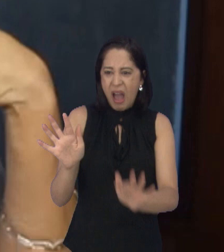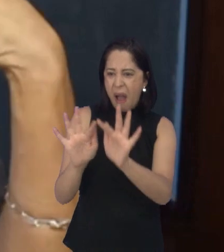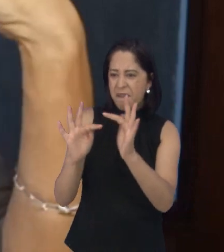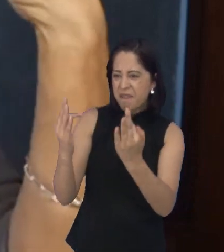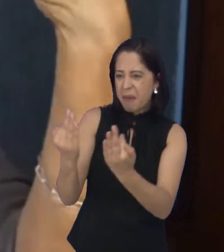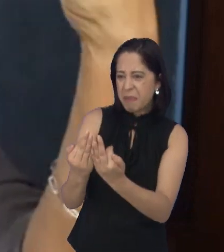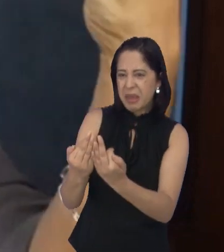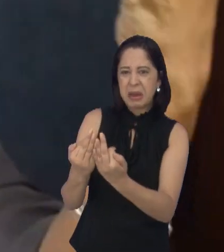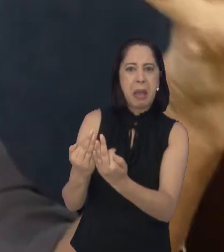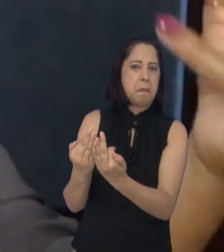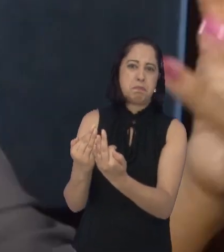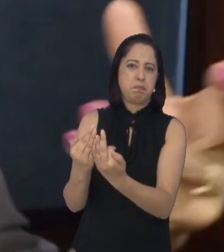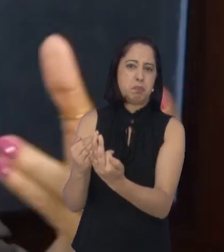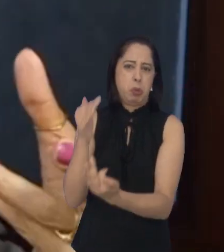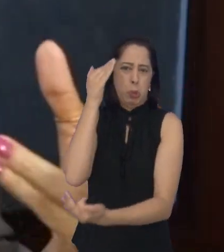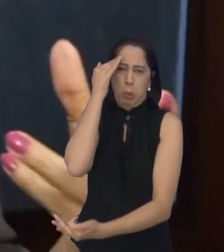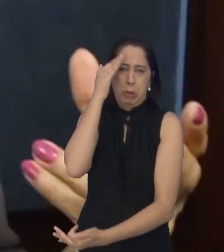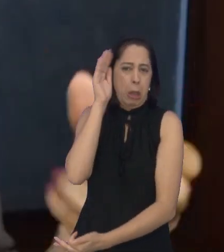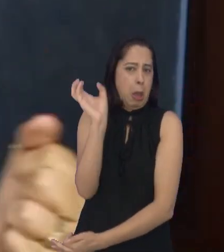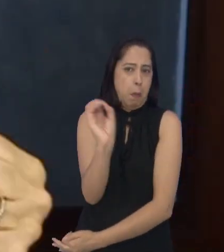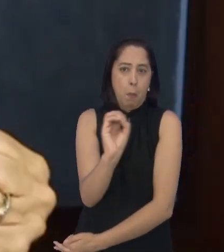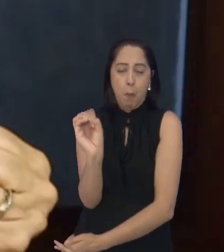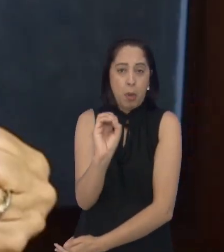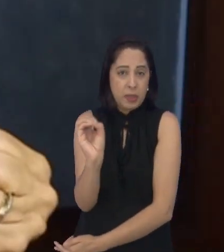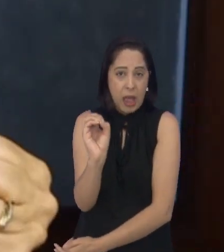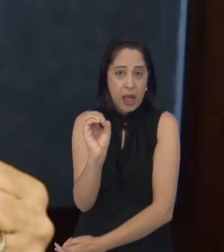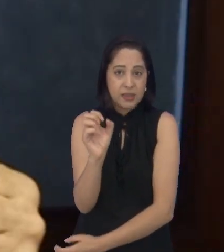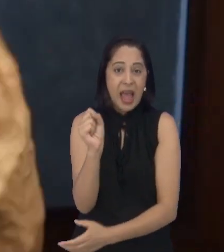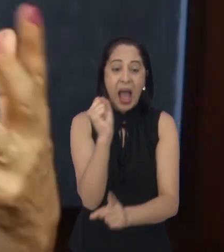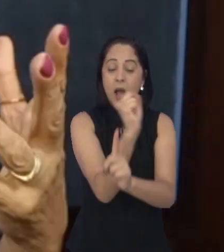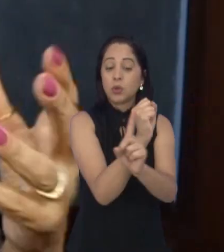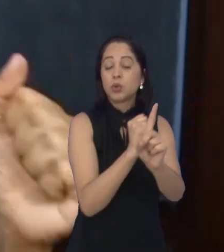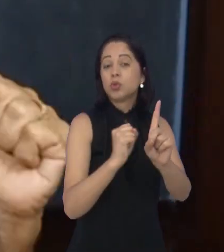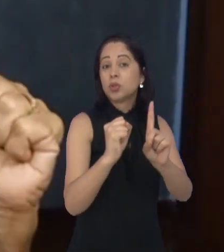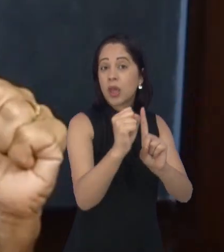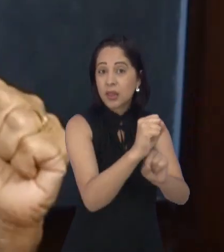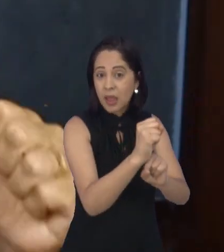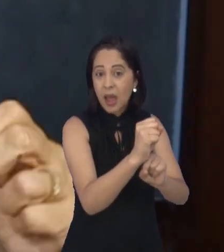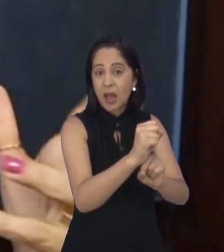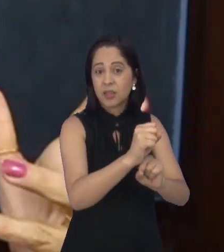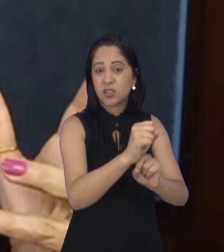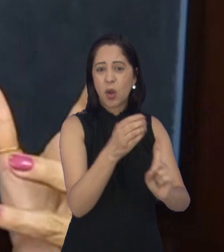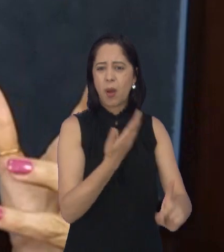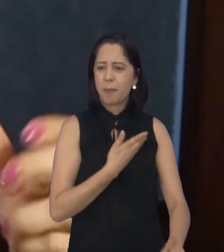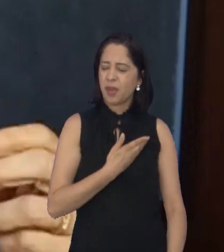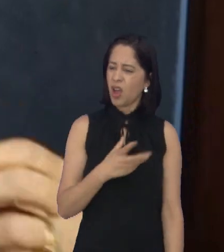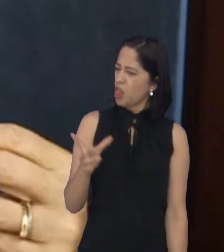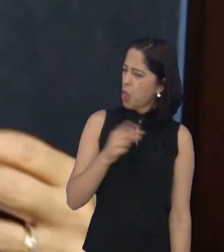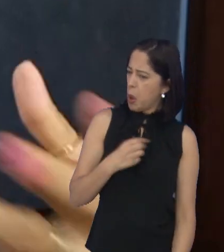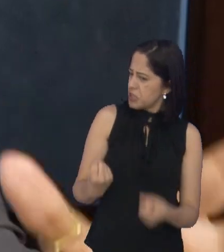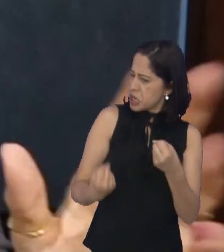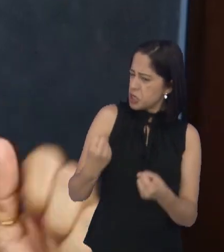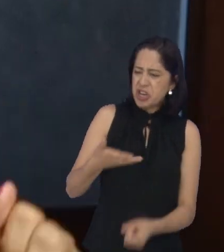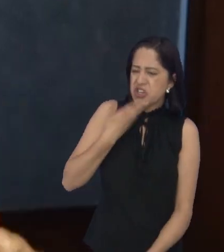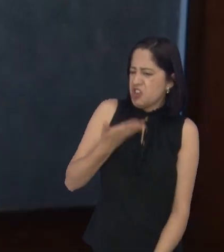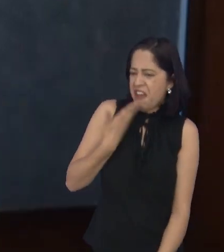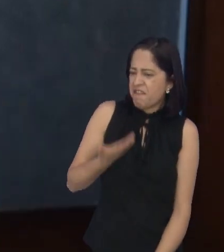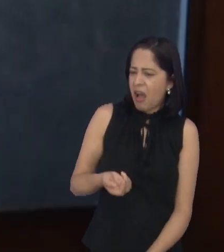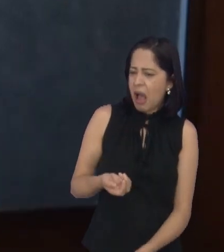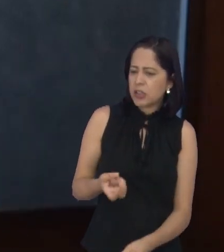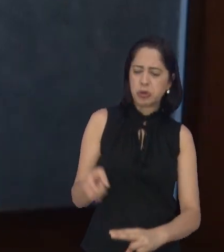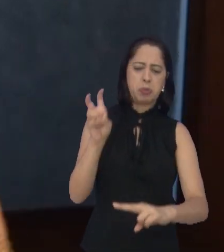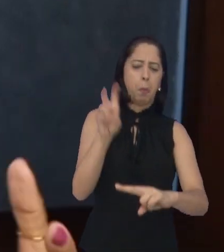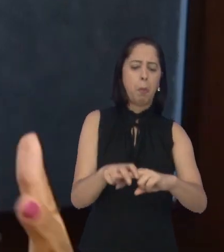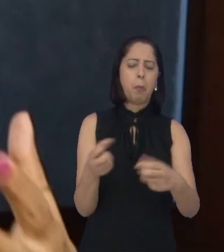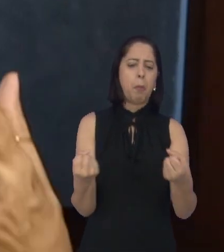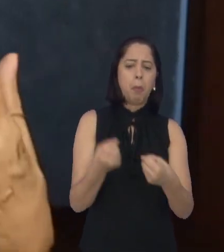família, no âmbito social. Todo mundo fala, é fácil, é só sentar e